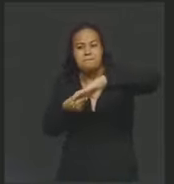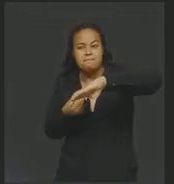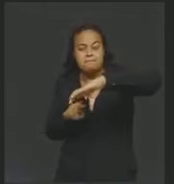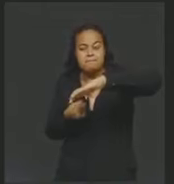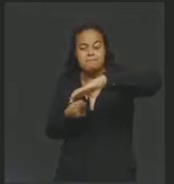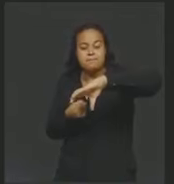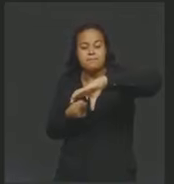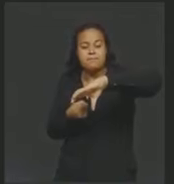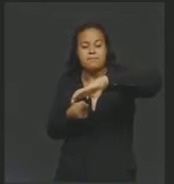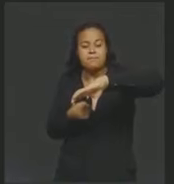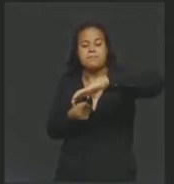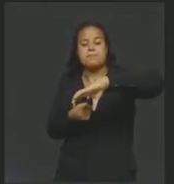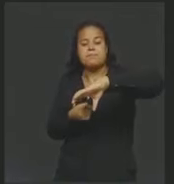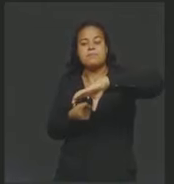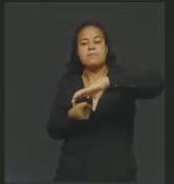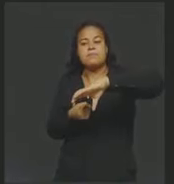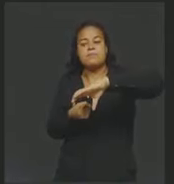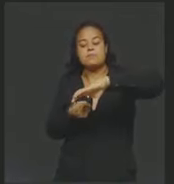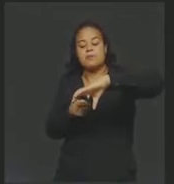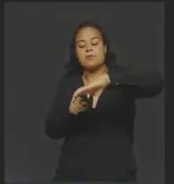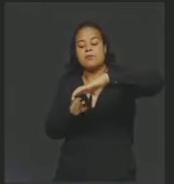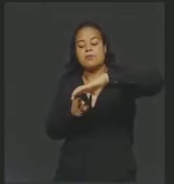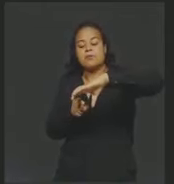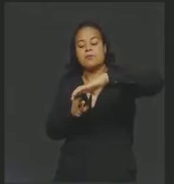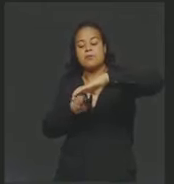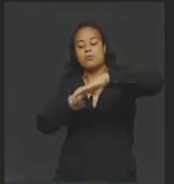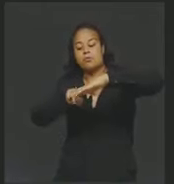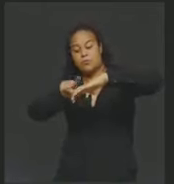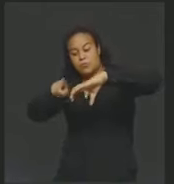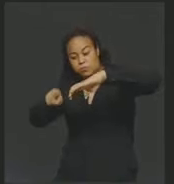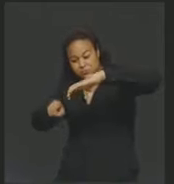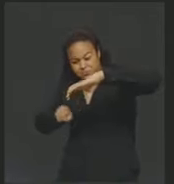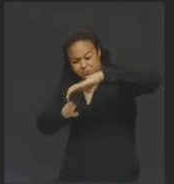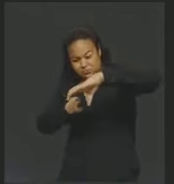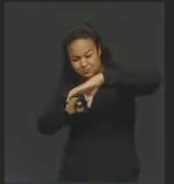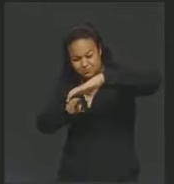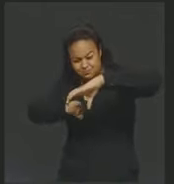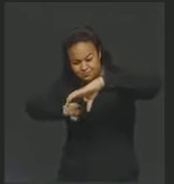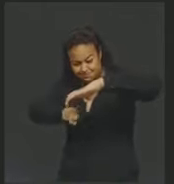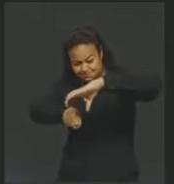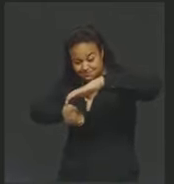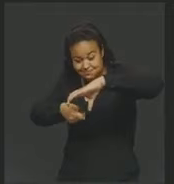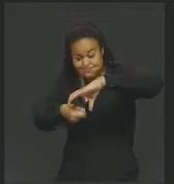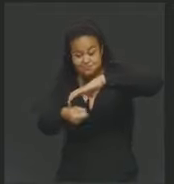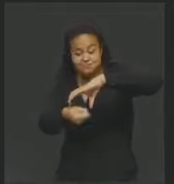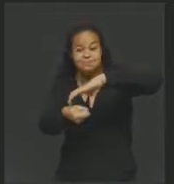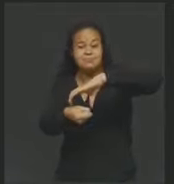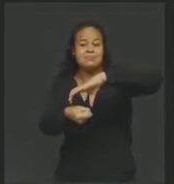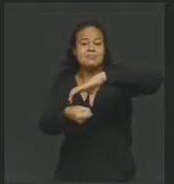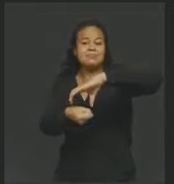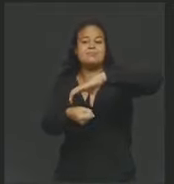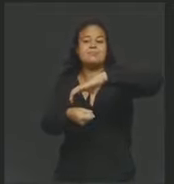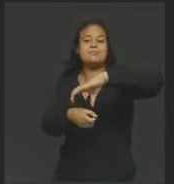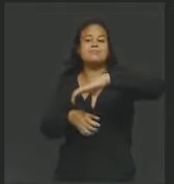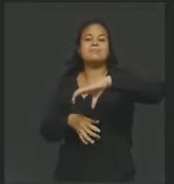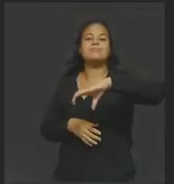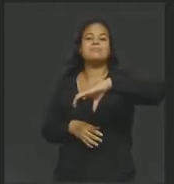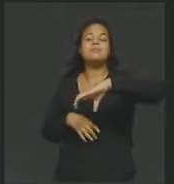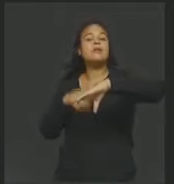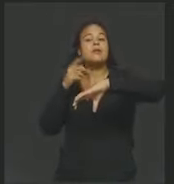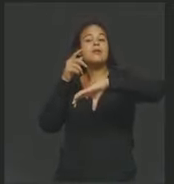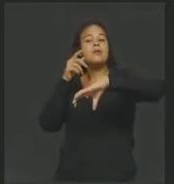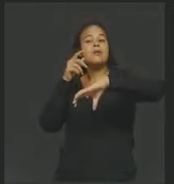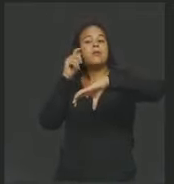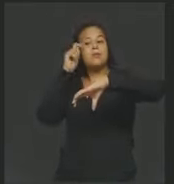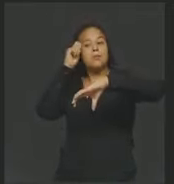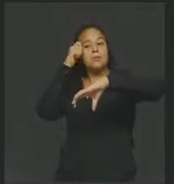essa força ela vai ser muito ampliada aqui no meio. Então, se nesse centro aqui dessa roda, vou colocar aqui de preto aqui, ó, se